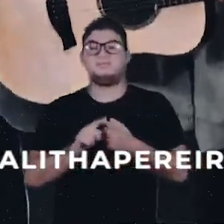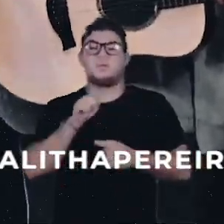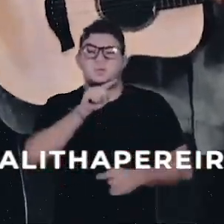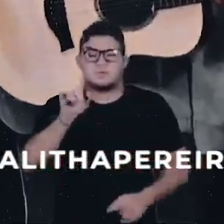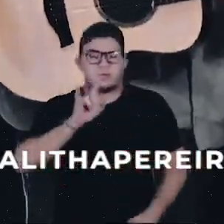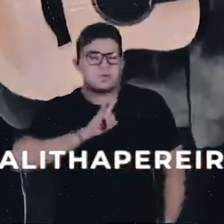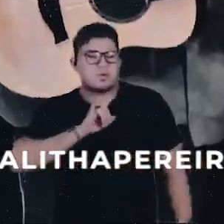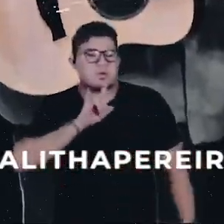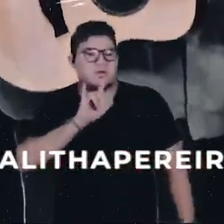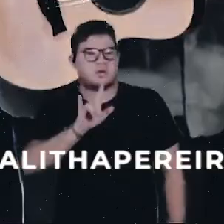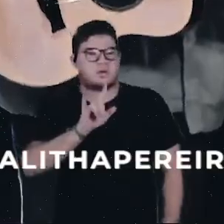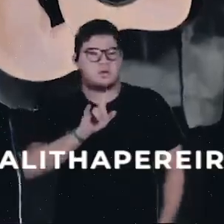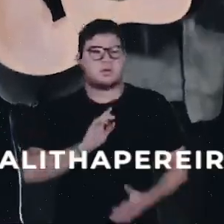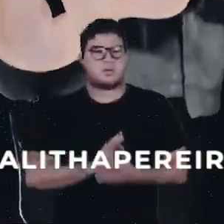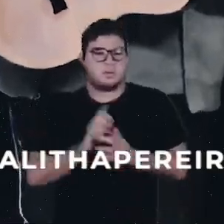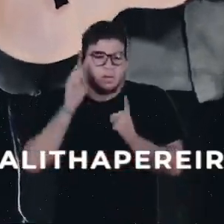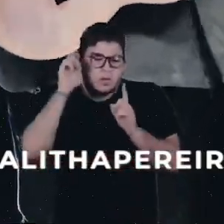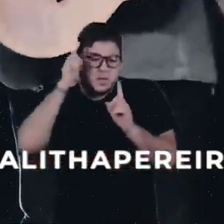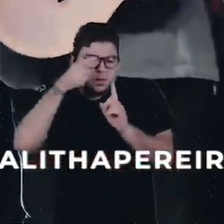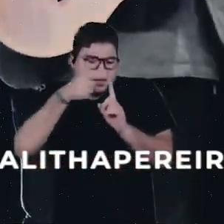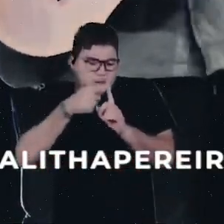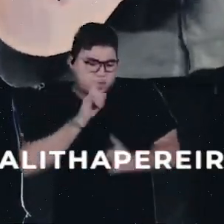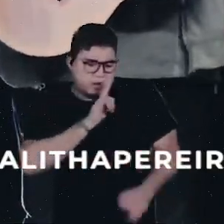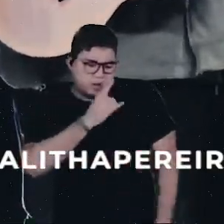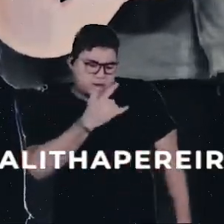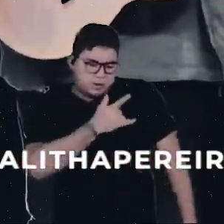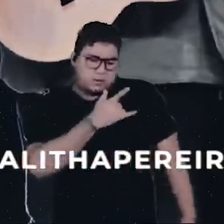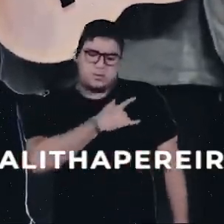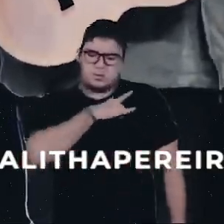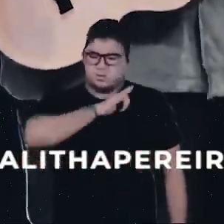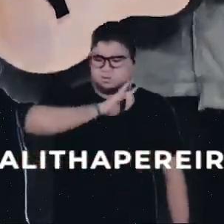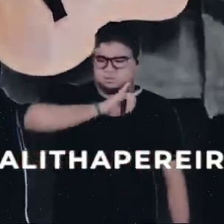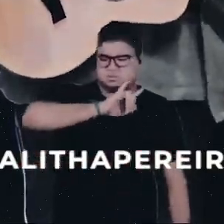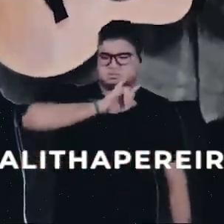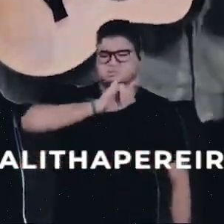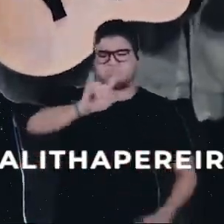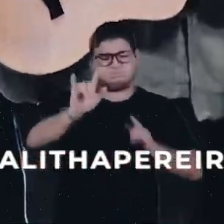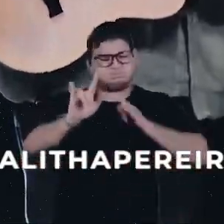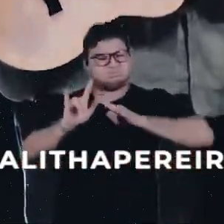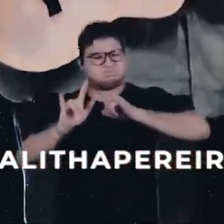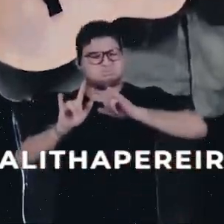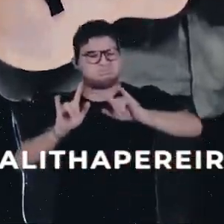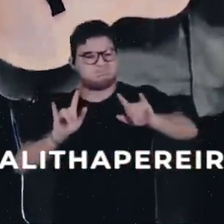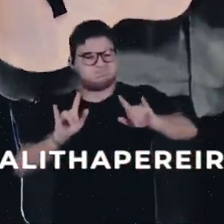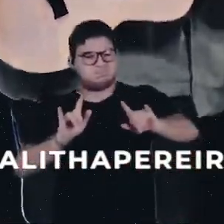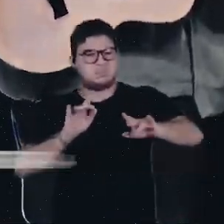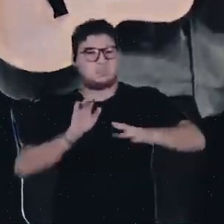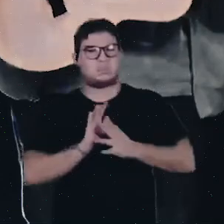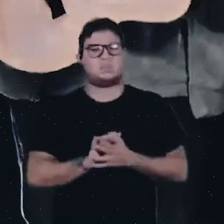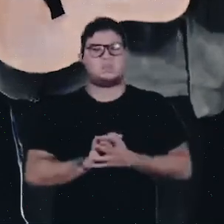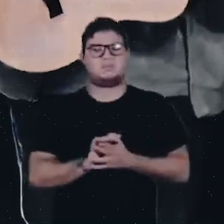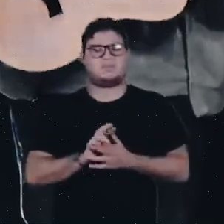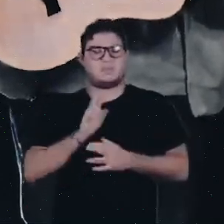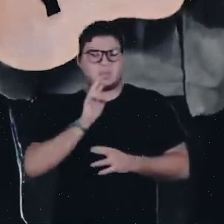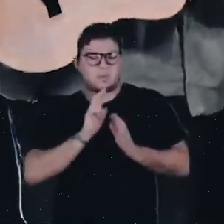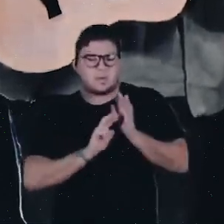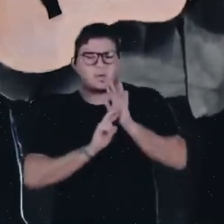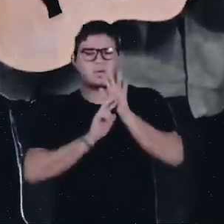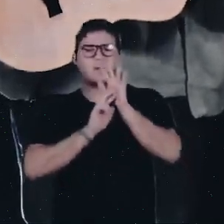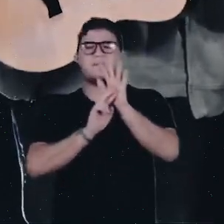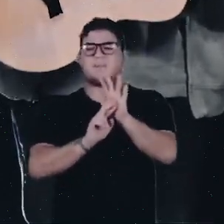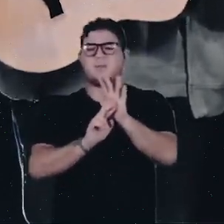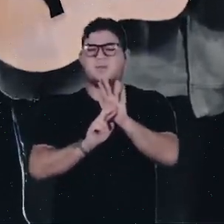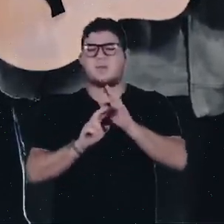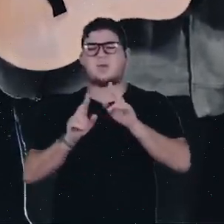ama, porque a motivação do seu coração é amar as outras pessoas, é se tornar uma referência para elas, é se tornar um modelo